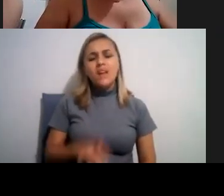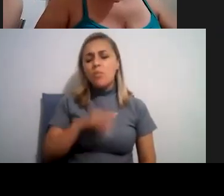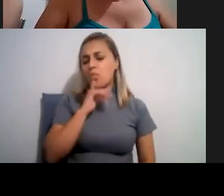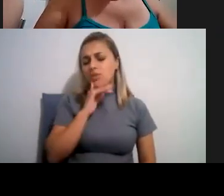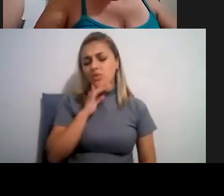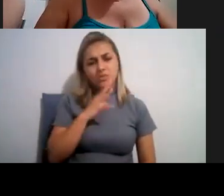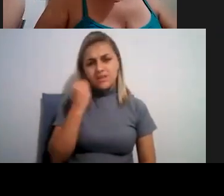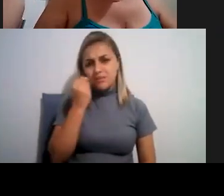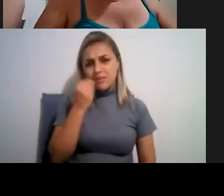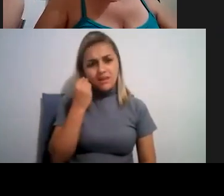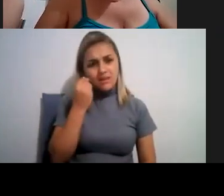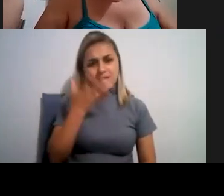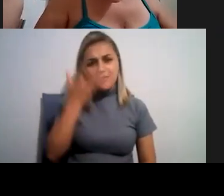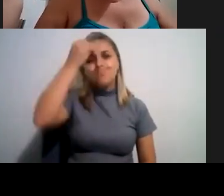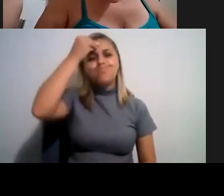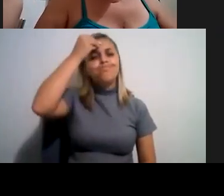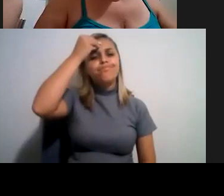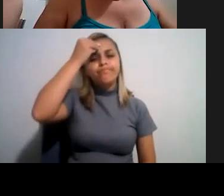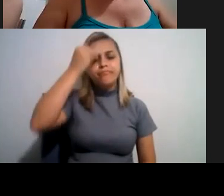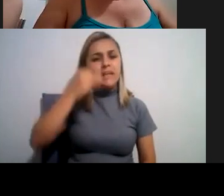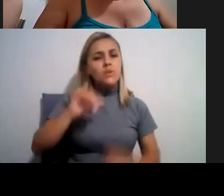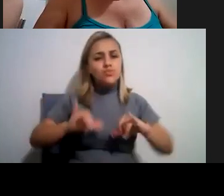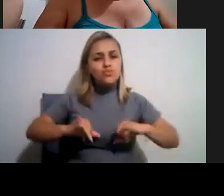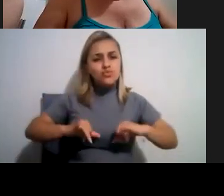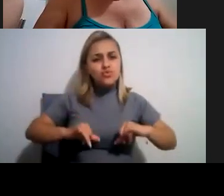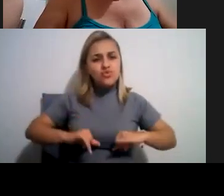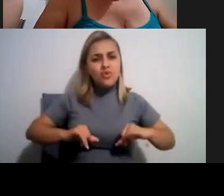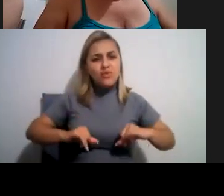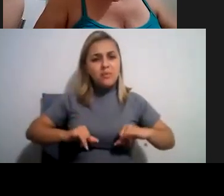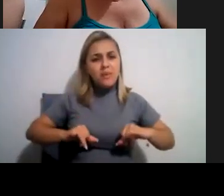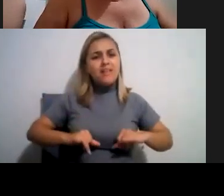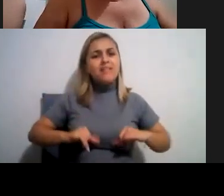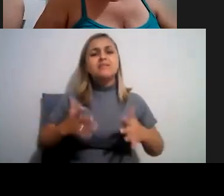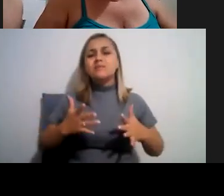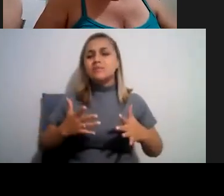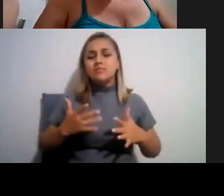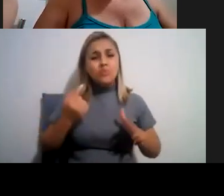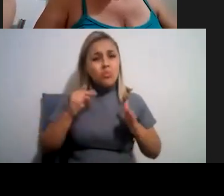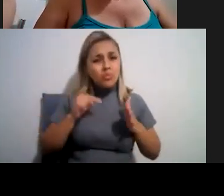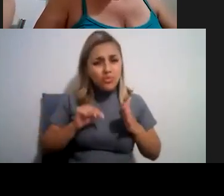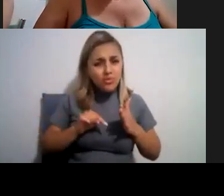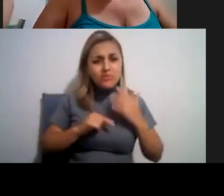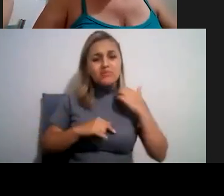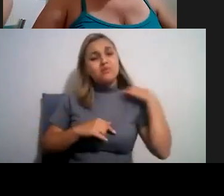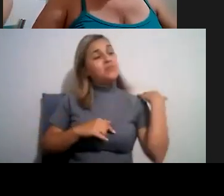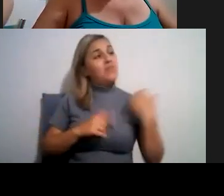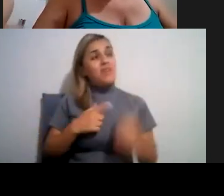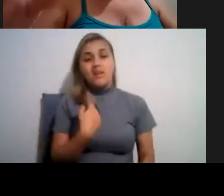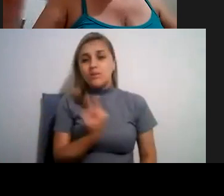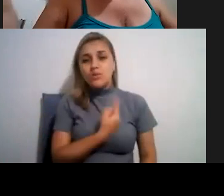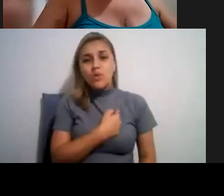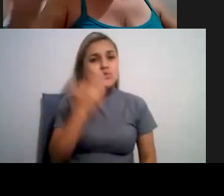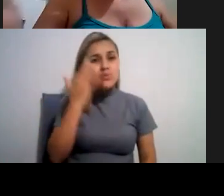ruim. Foi um sofrimento muito grande, porque a gente não entende por